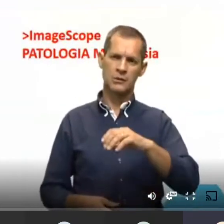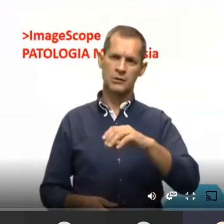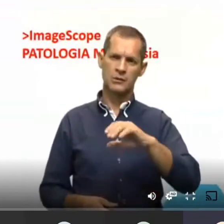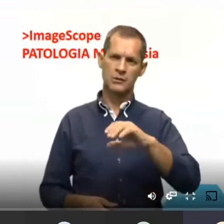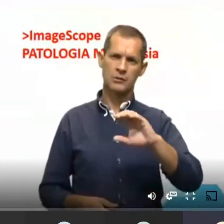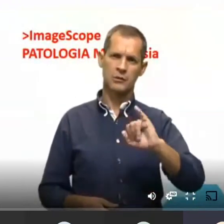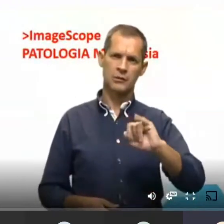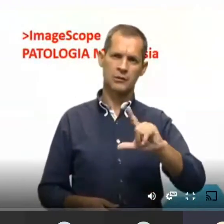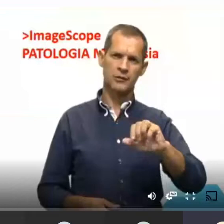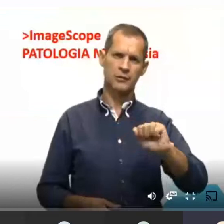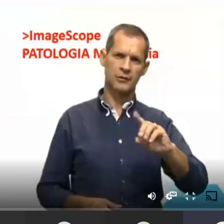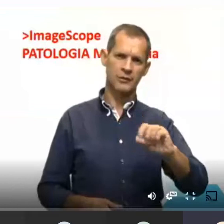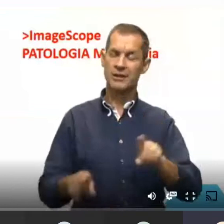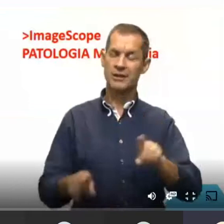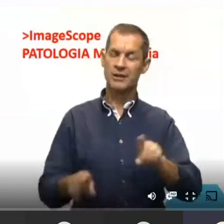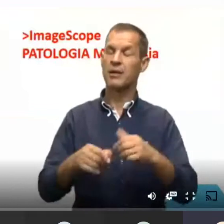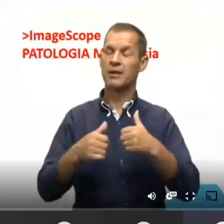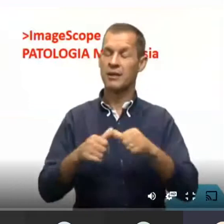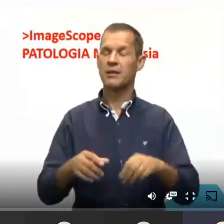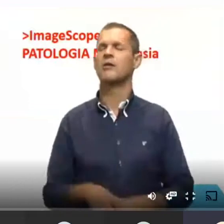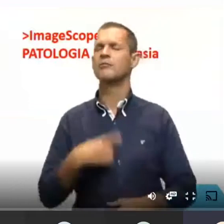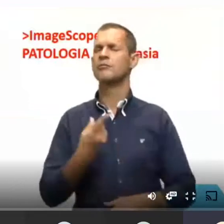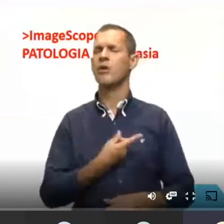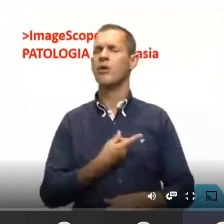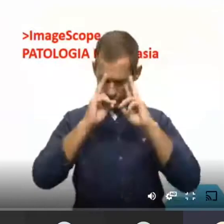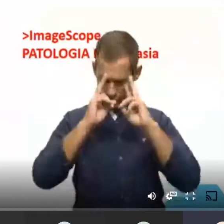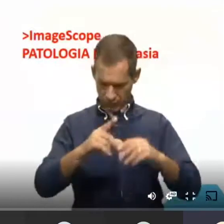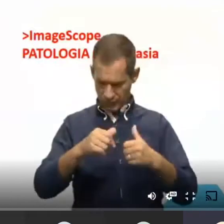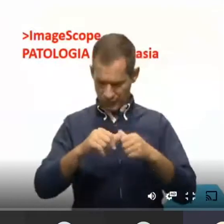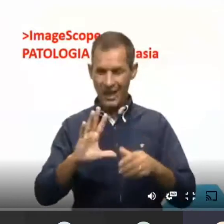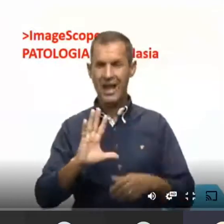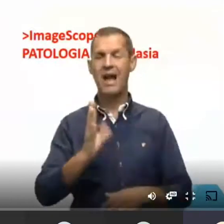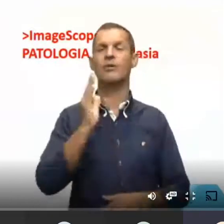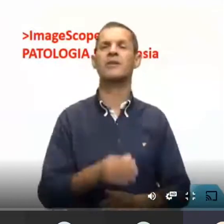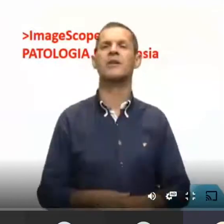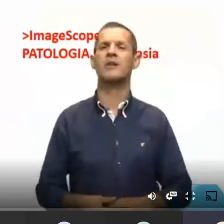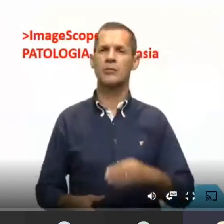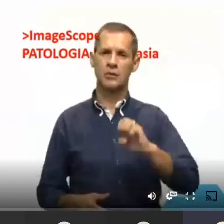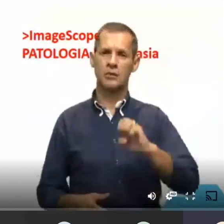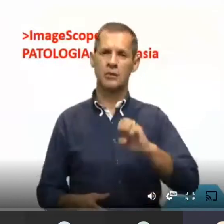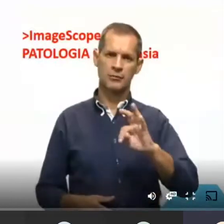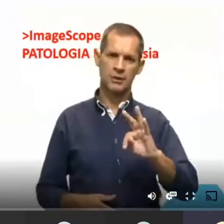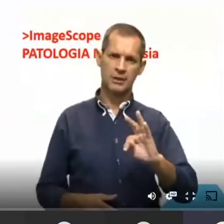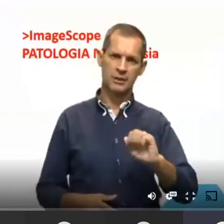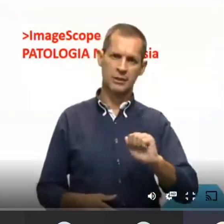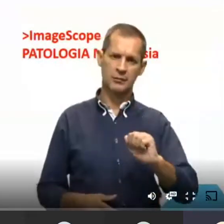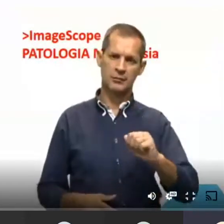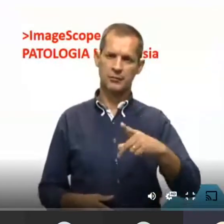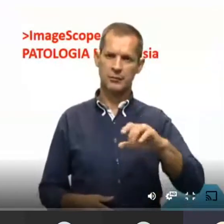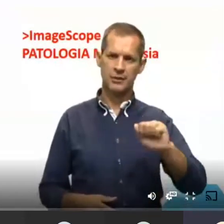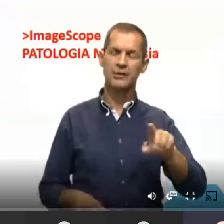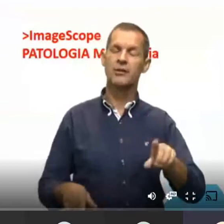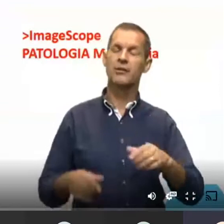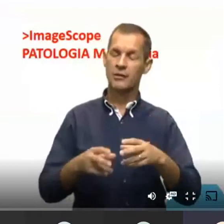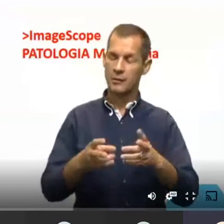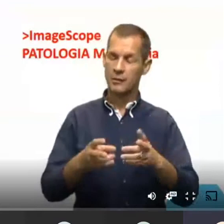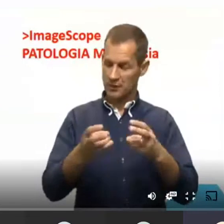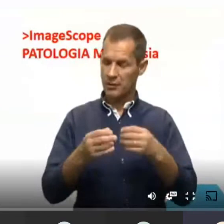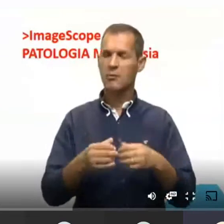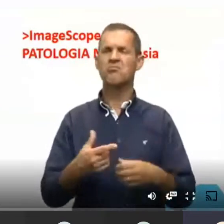né? E desse outro lado aqui, a gente vê que está ocorrendo já uma metaplasia. Olha aqui, cadê a parte